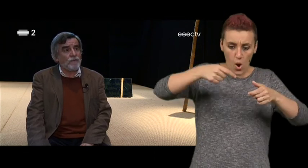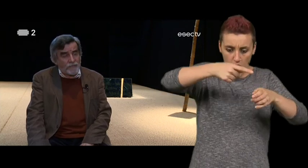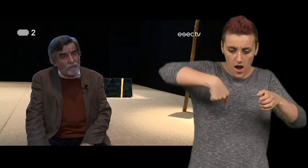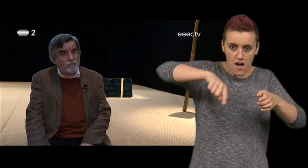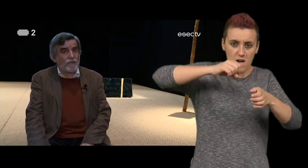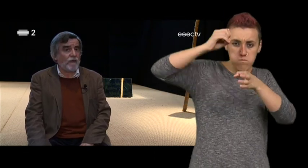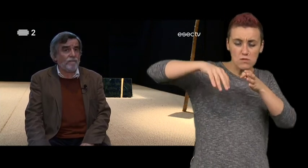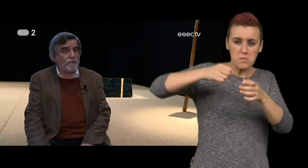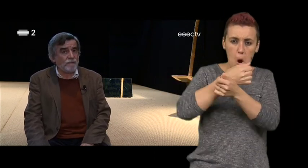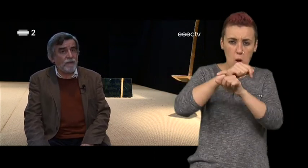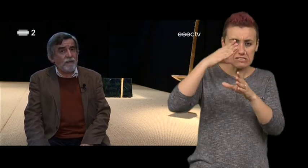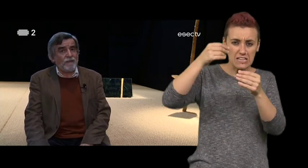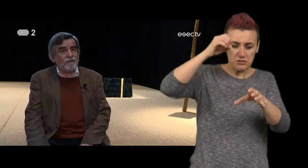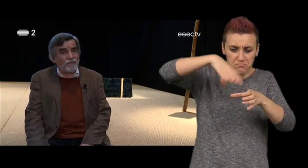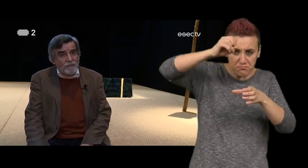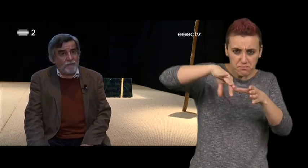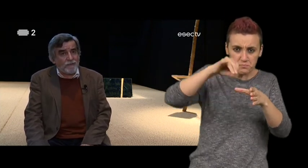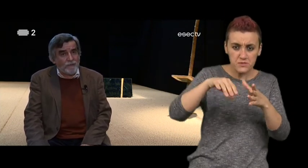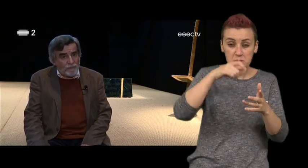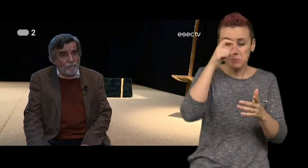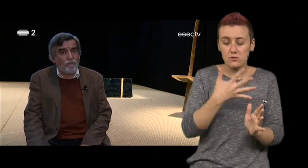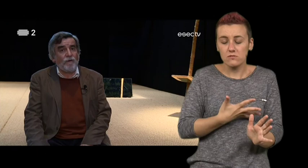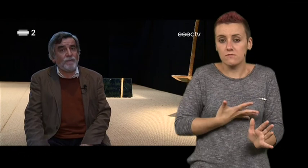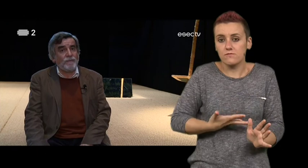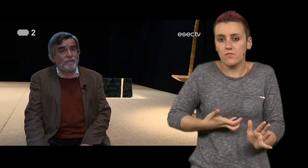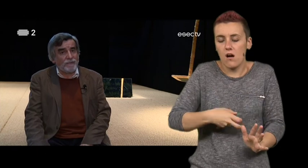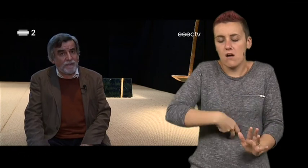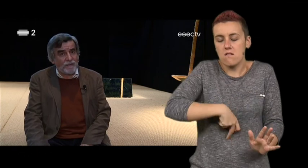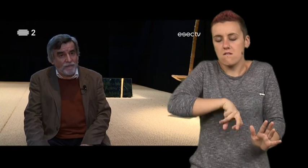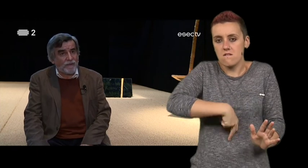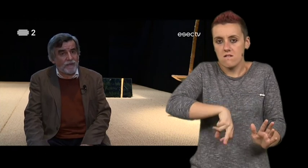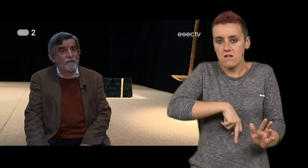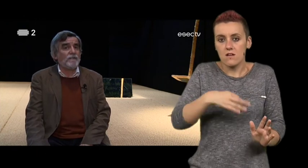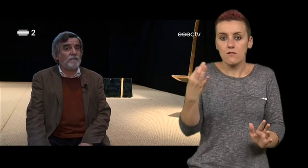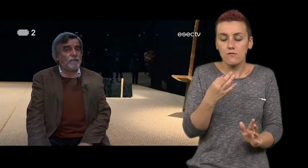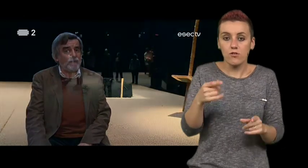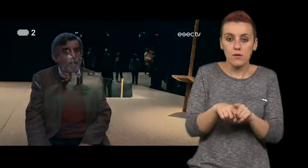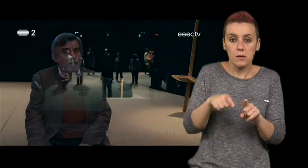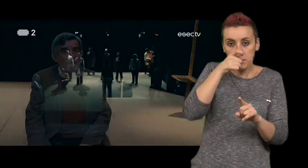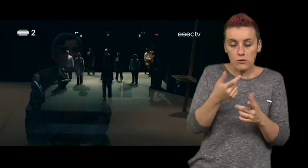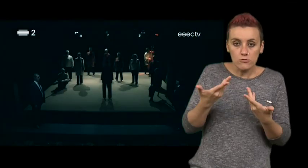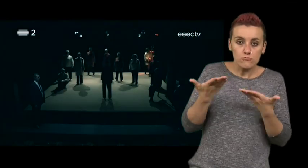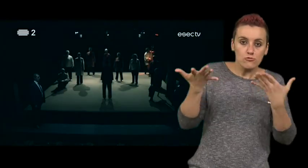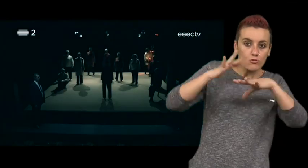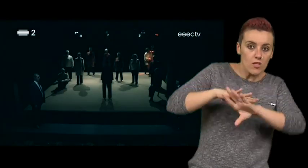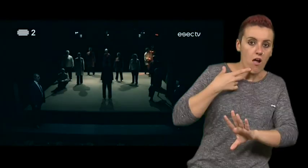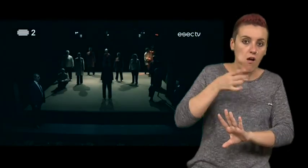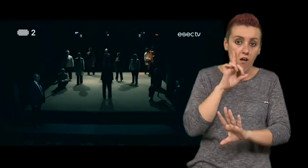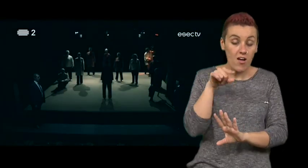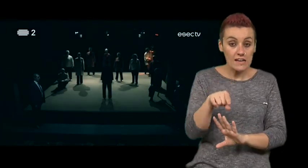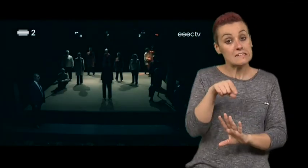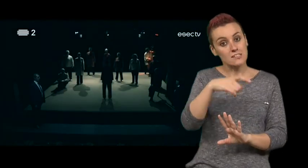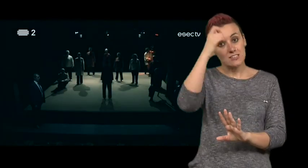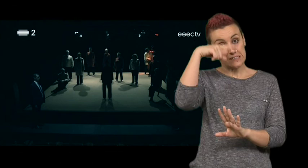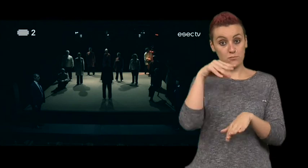poços cheios de cadáveres, gente que passou fome, gente que teve que estar na clandestinidade, e são todos esses testemunhos